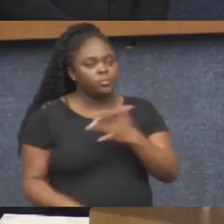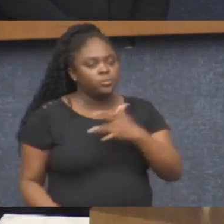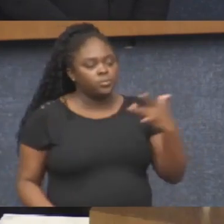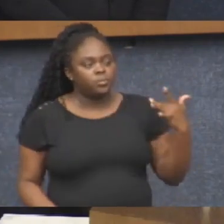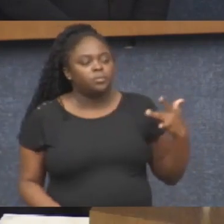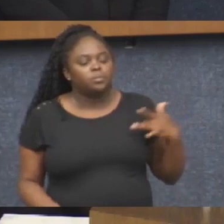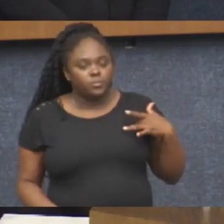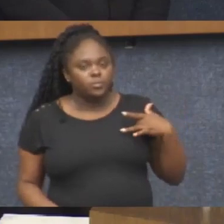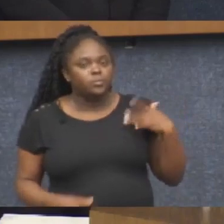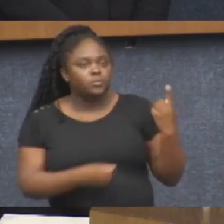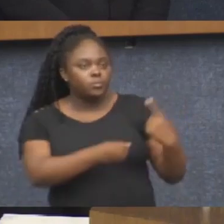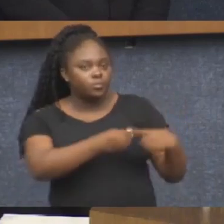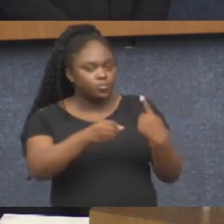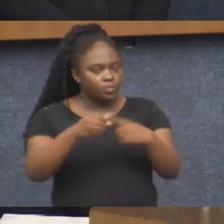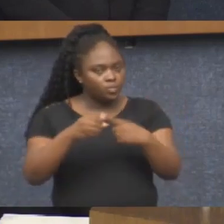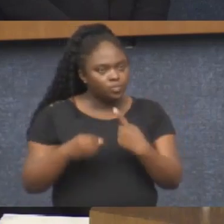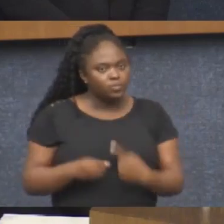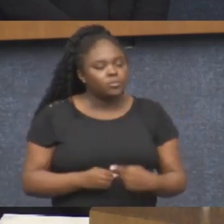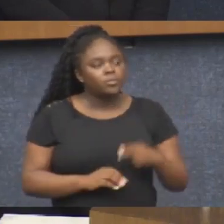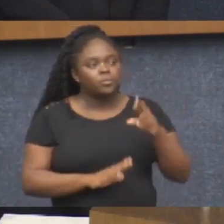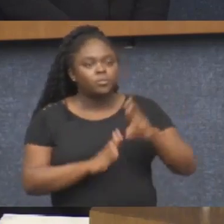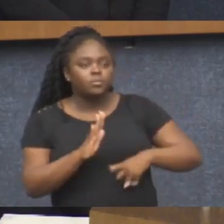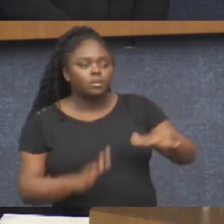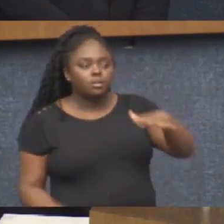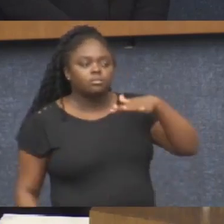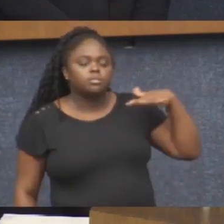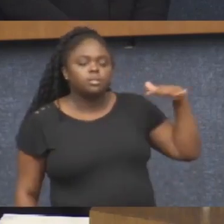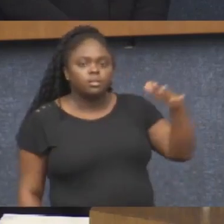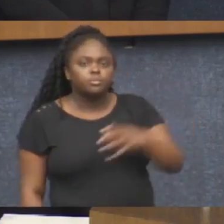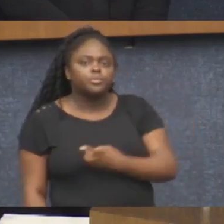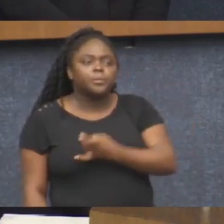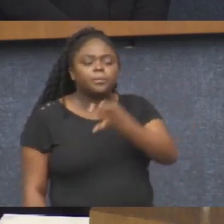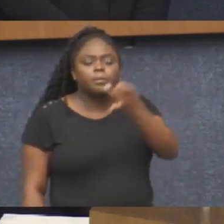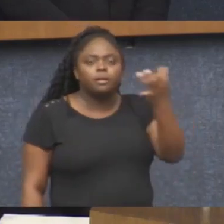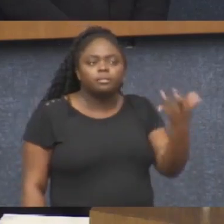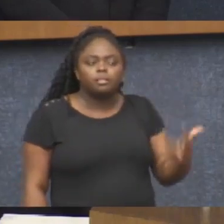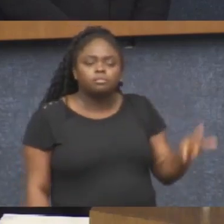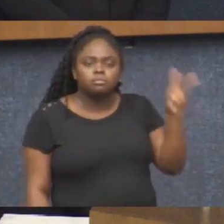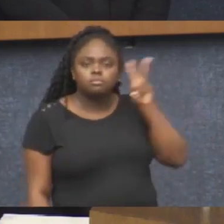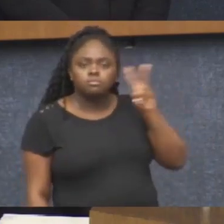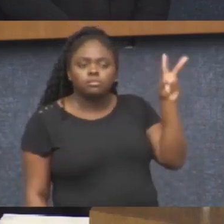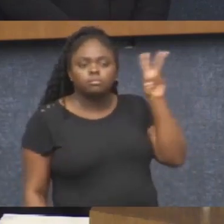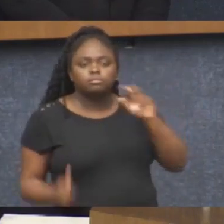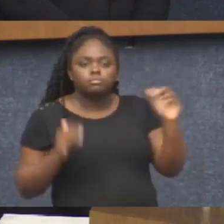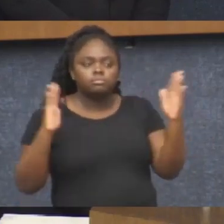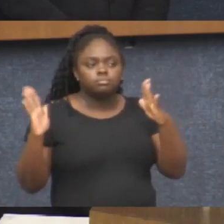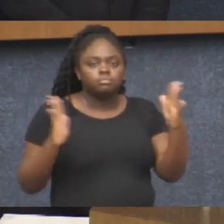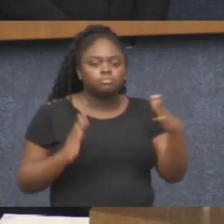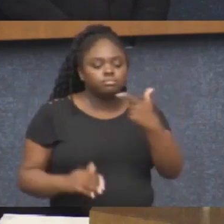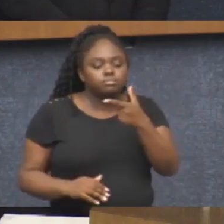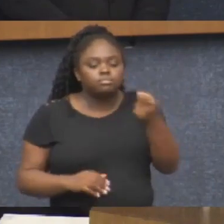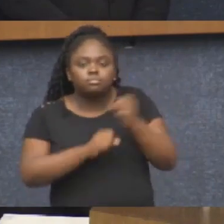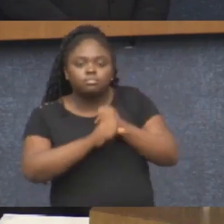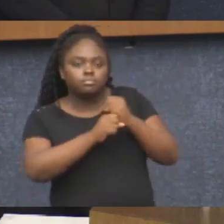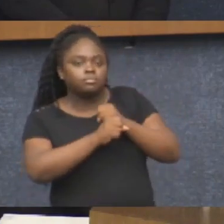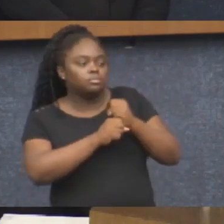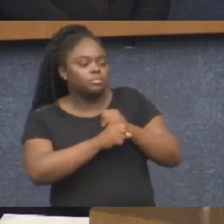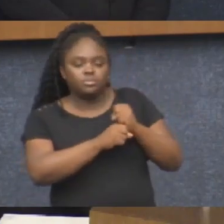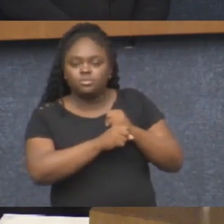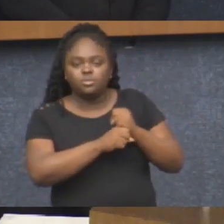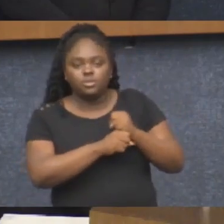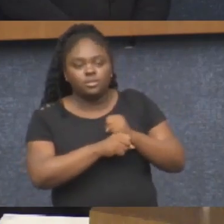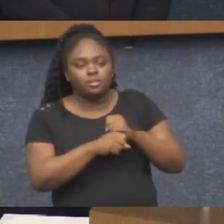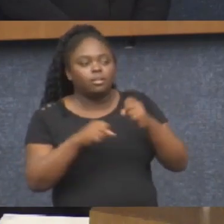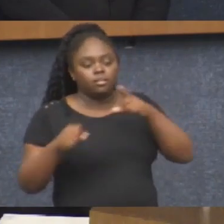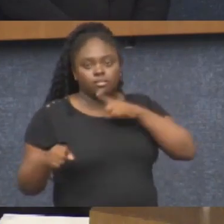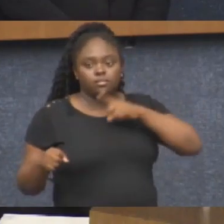nos distritos, nas residências no geral. Quantas e quantas histórias nesses 20 anos, essas, não estão reunidas aqui